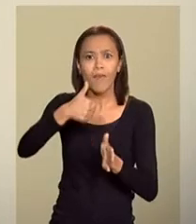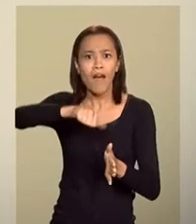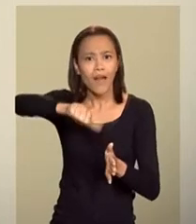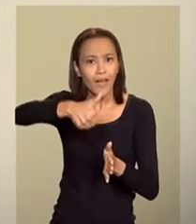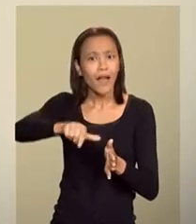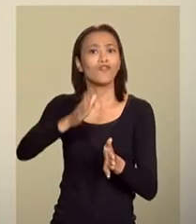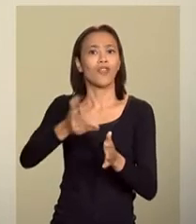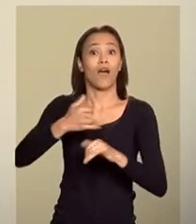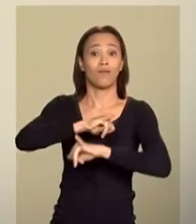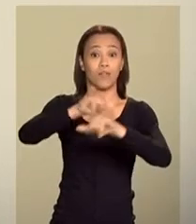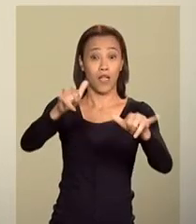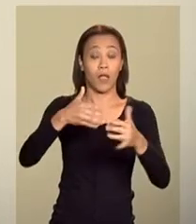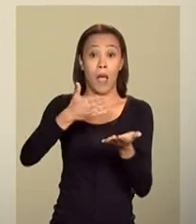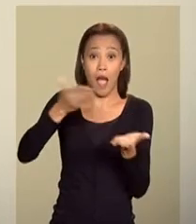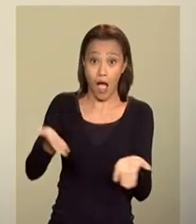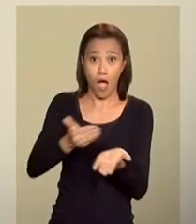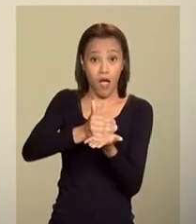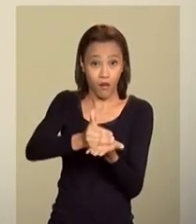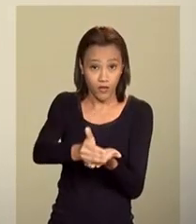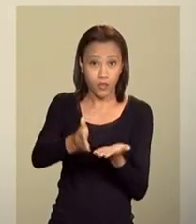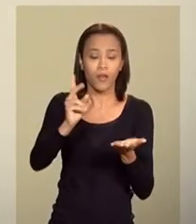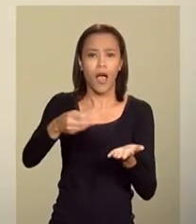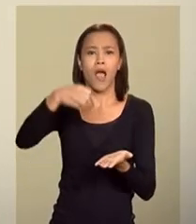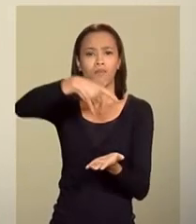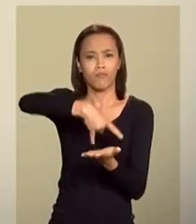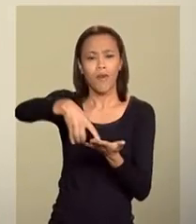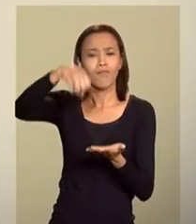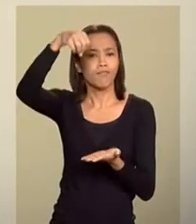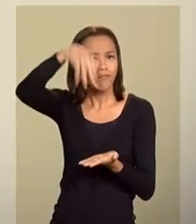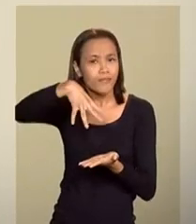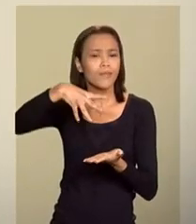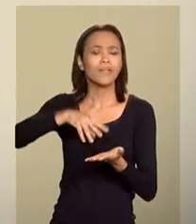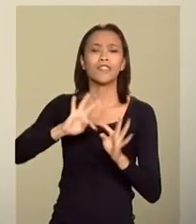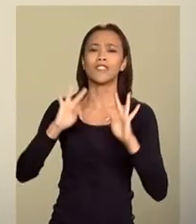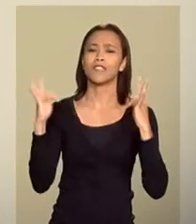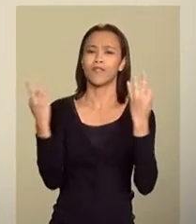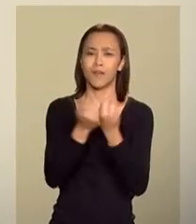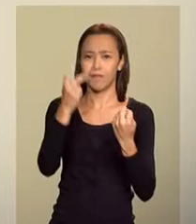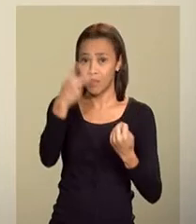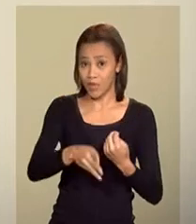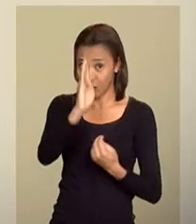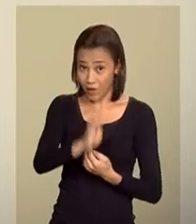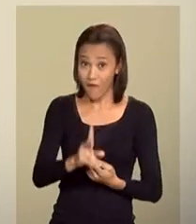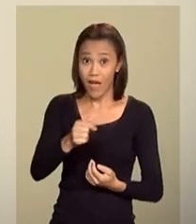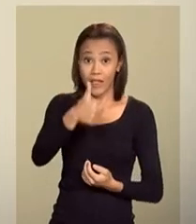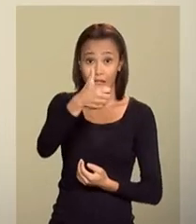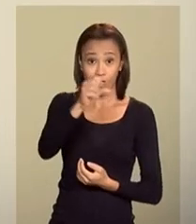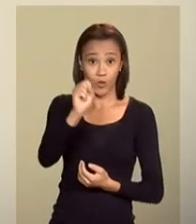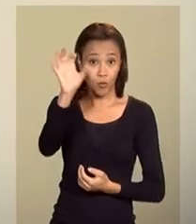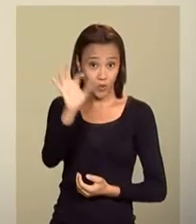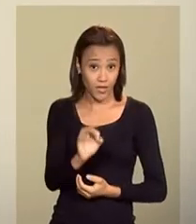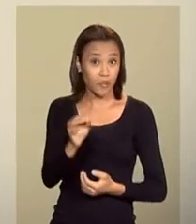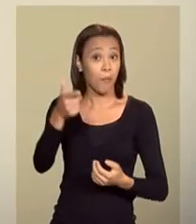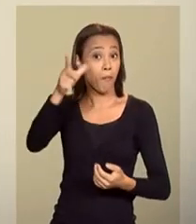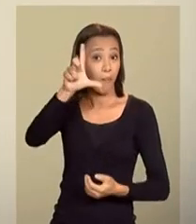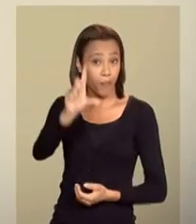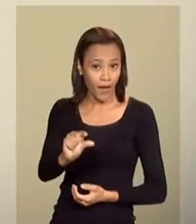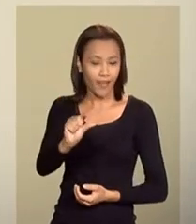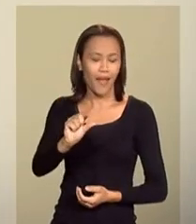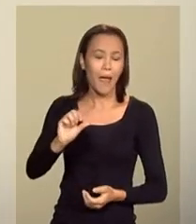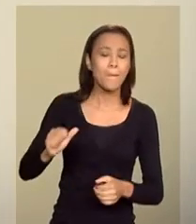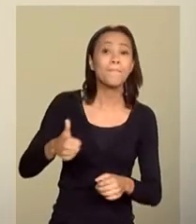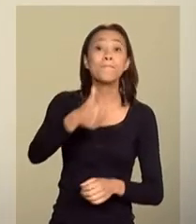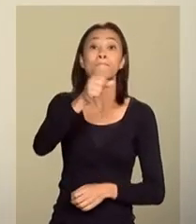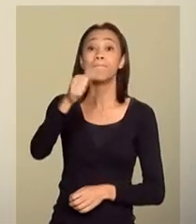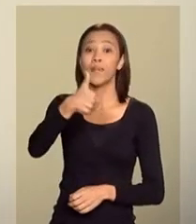anunciado a partir de agora a conta de luz das famílias brasileiras vai ficar dezoito por cento mais barata é